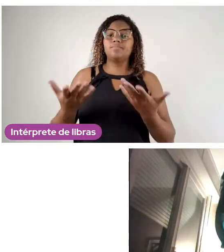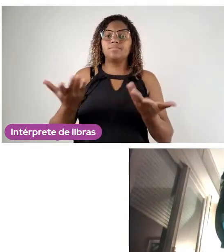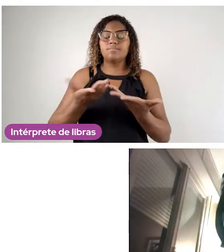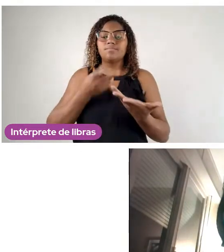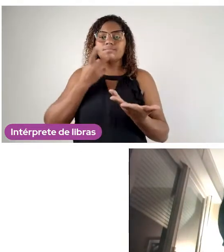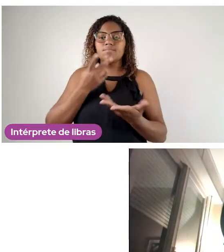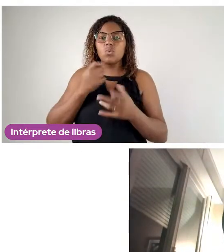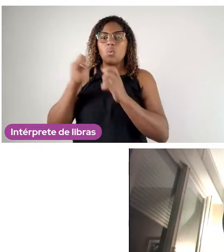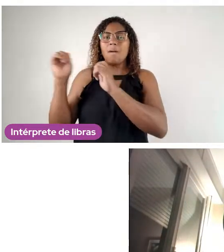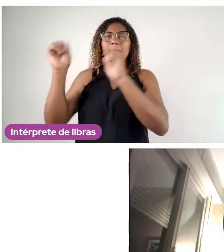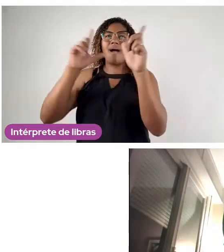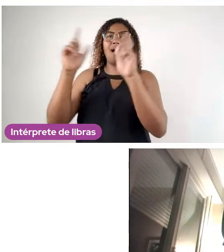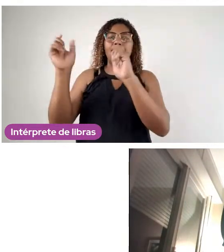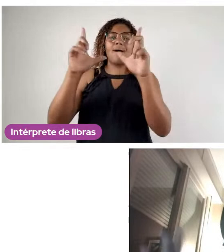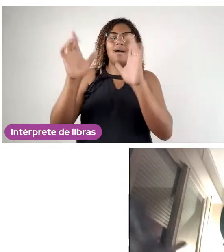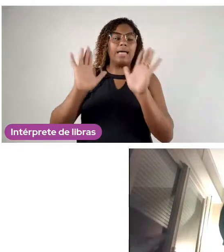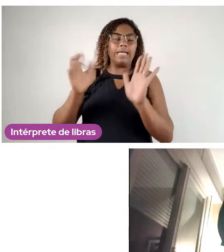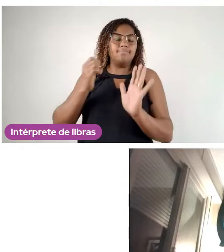vou usar,